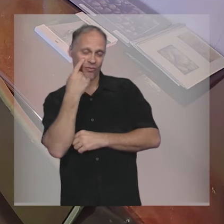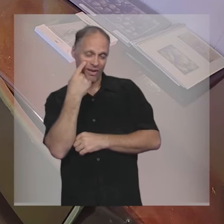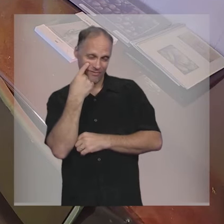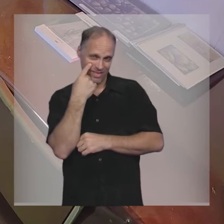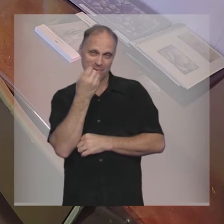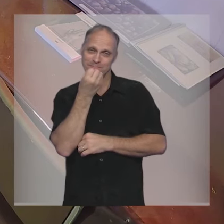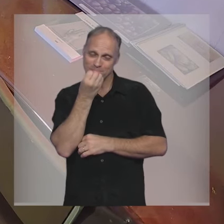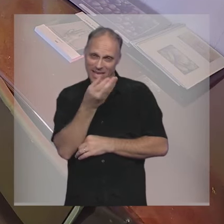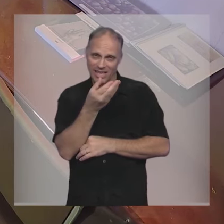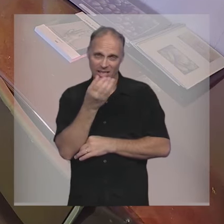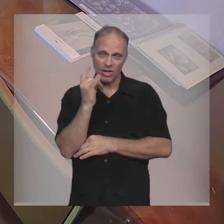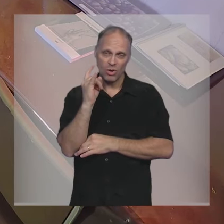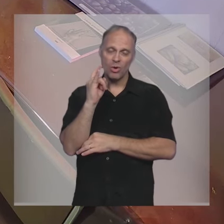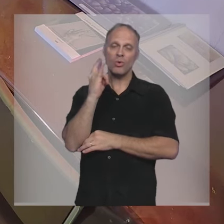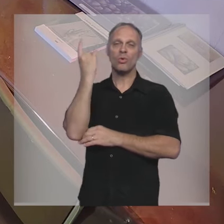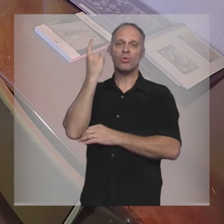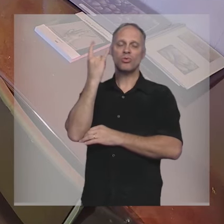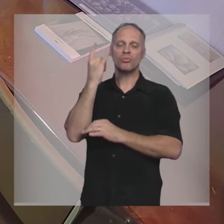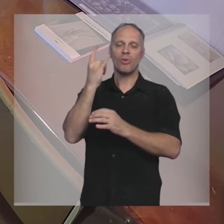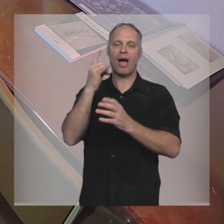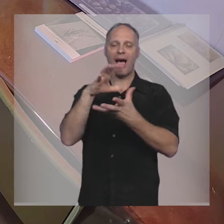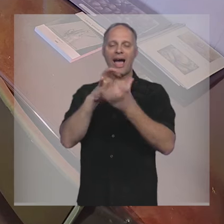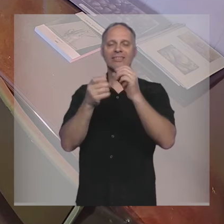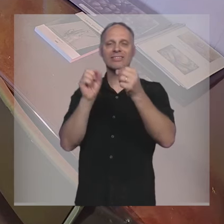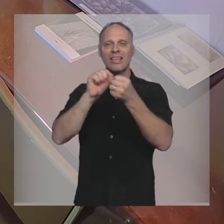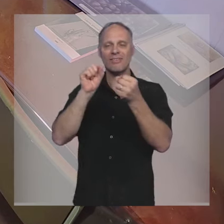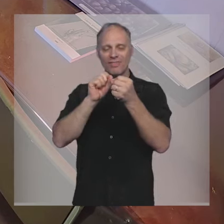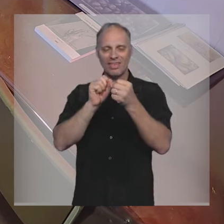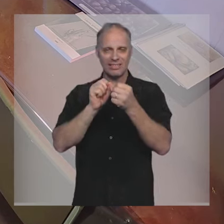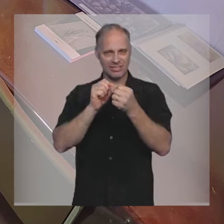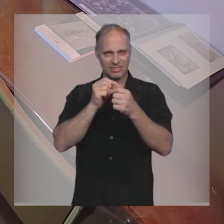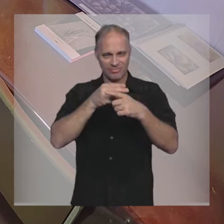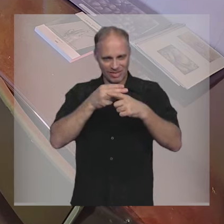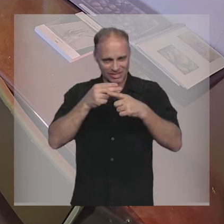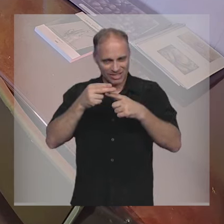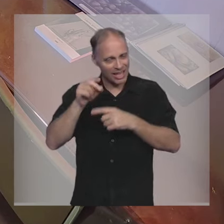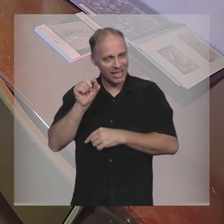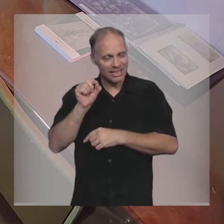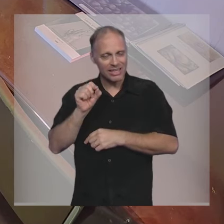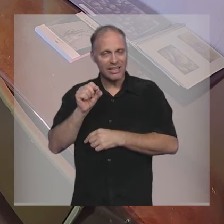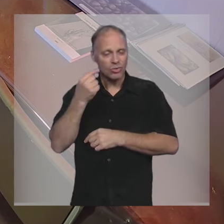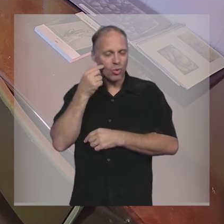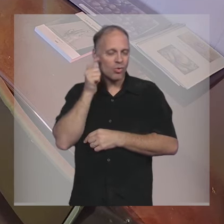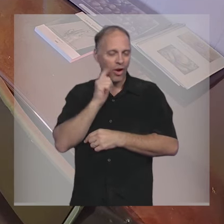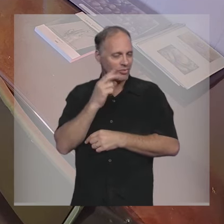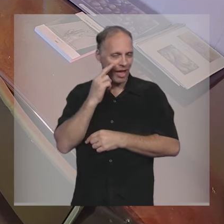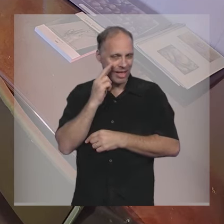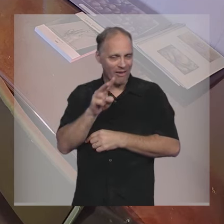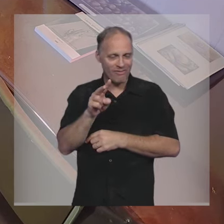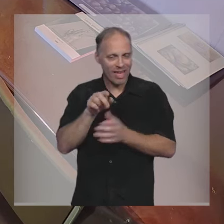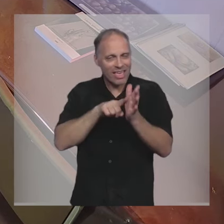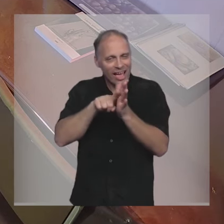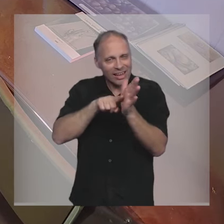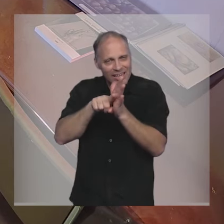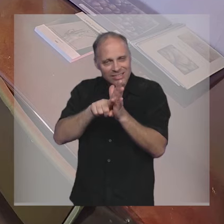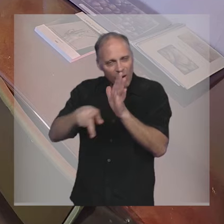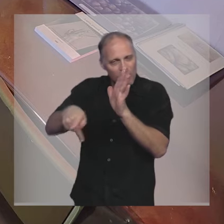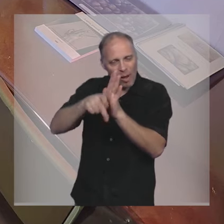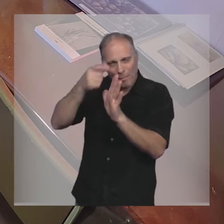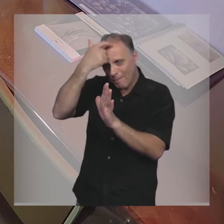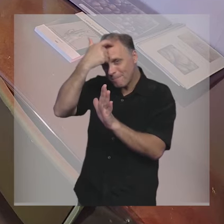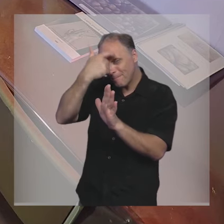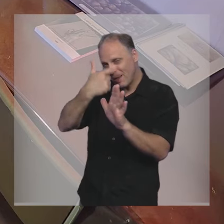fores analisar o que um artista fez na sua coletânea, tu consegues quase que analisar